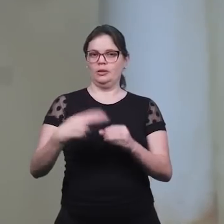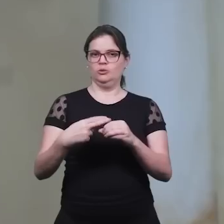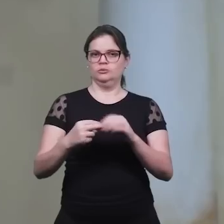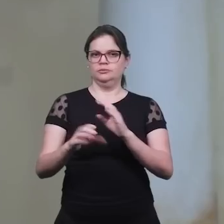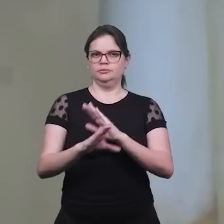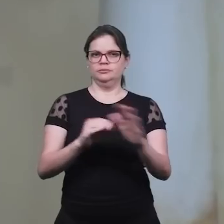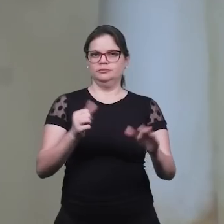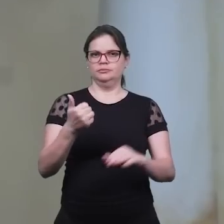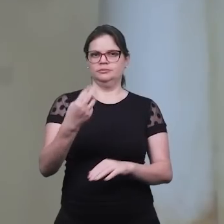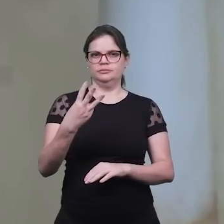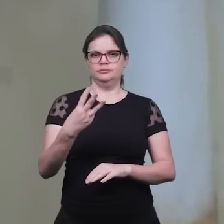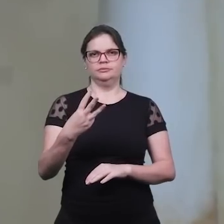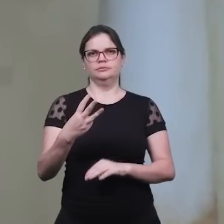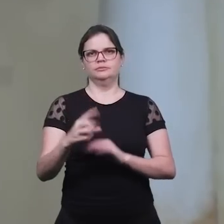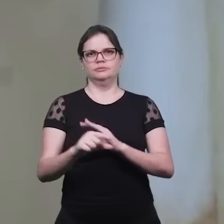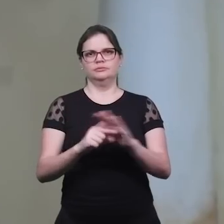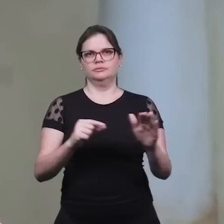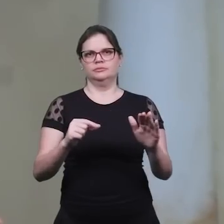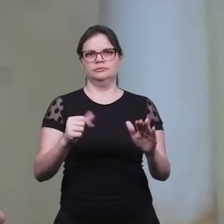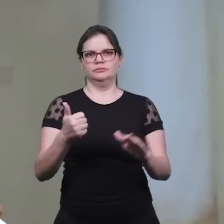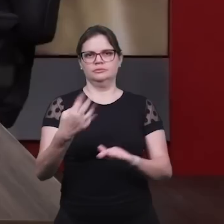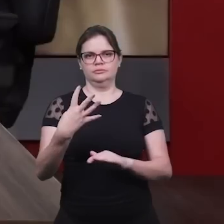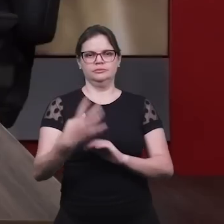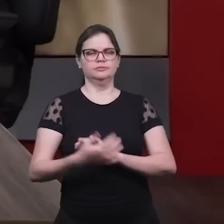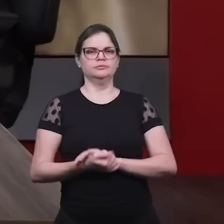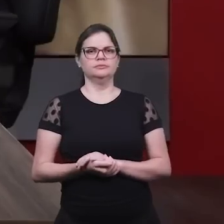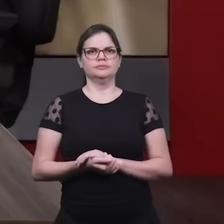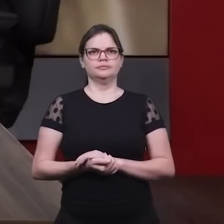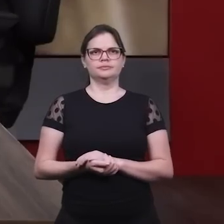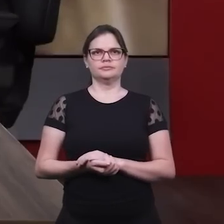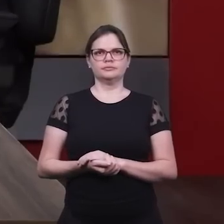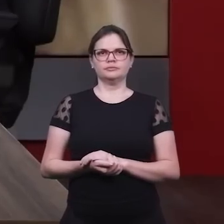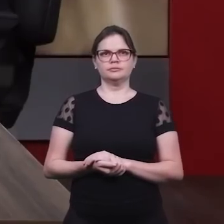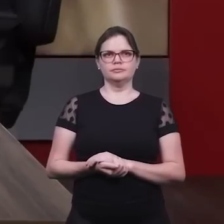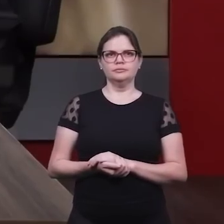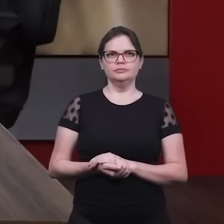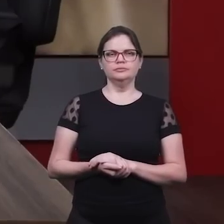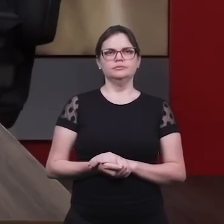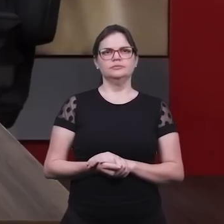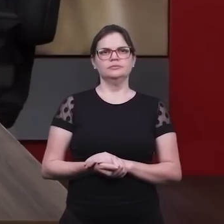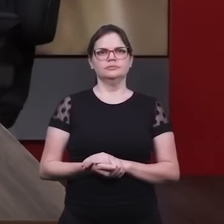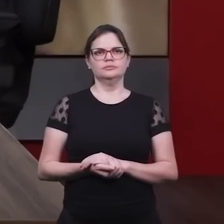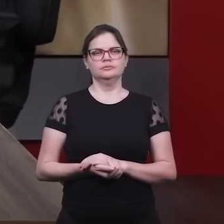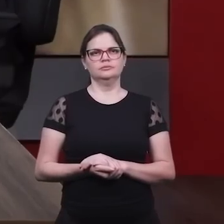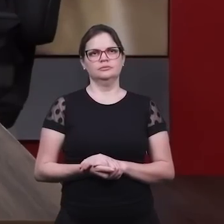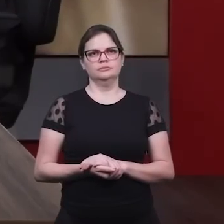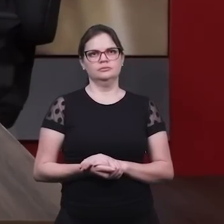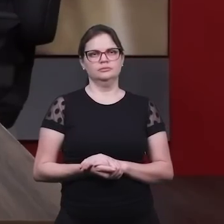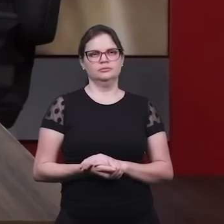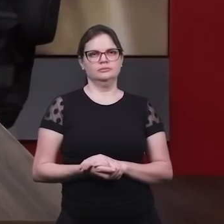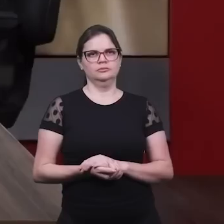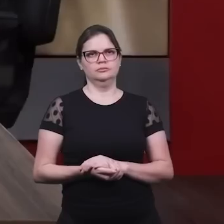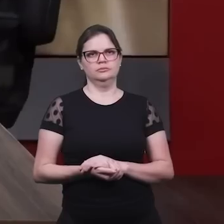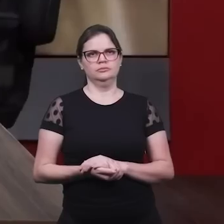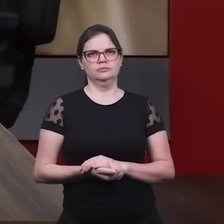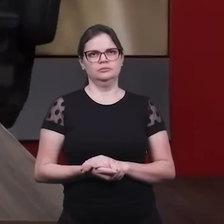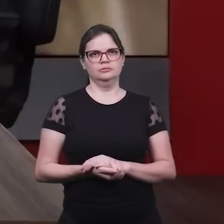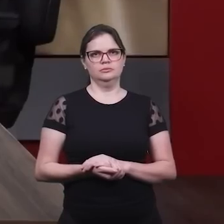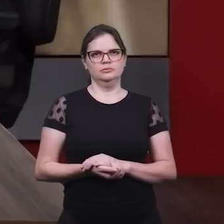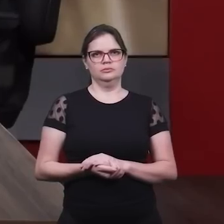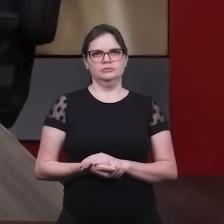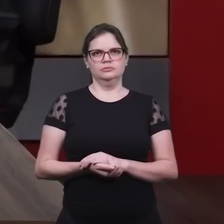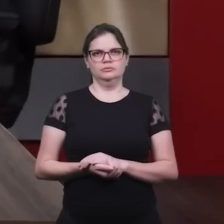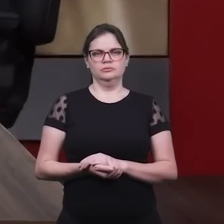10, não, peraí, números... Deixa eu ver aqui, número 13, números 13, 14. 13, 14, então veja